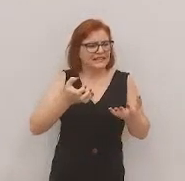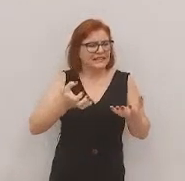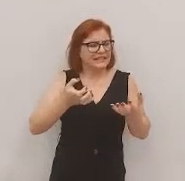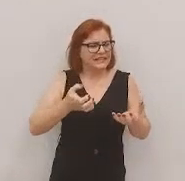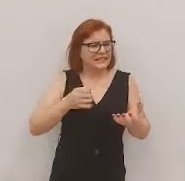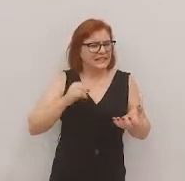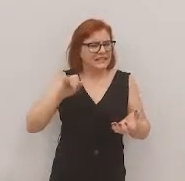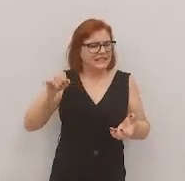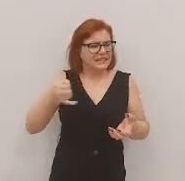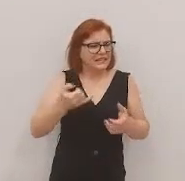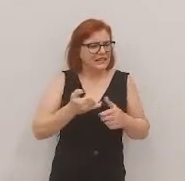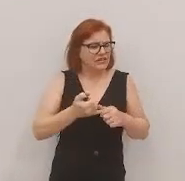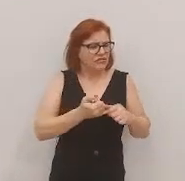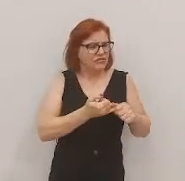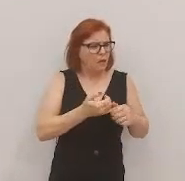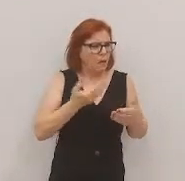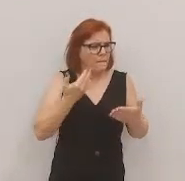dele, né,